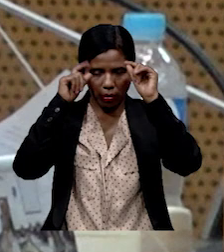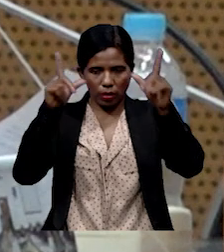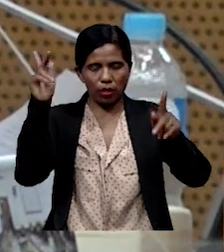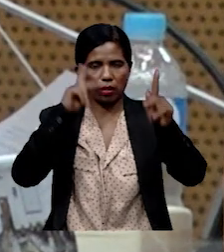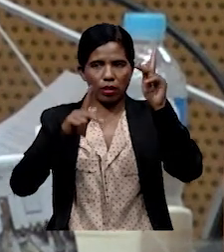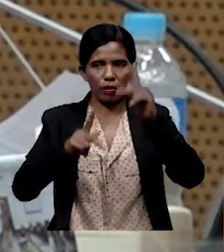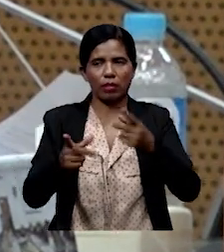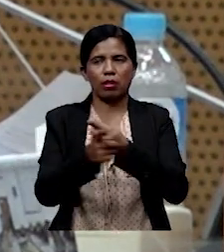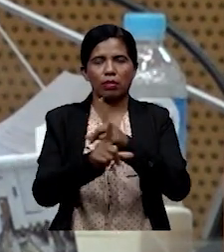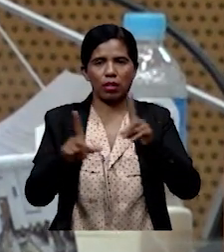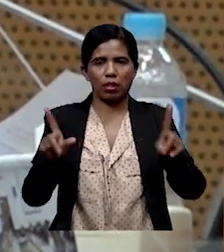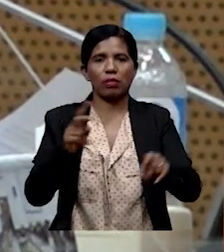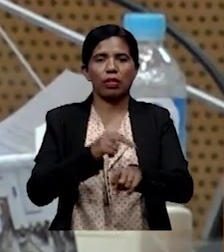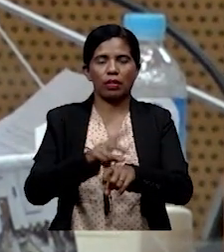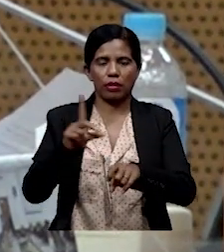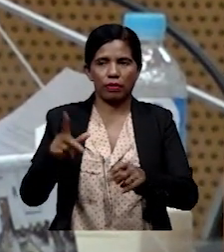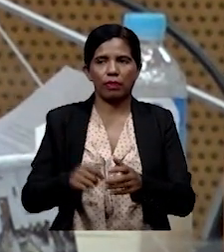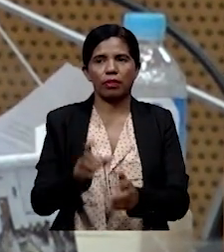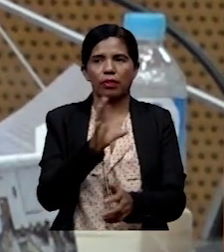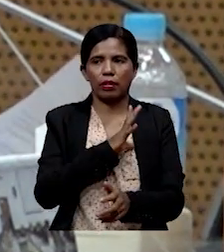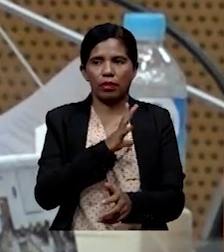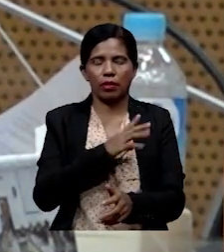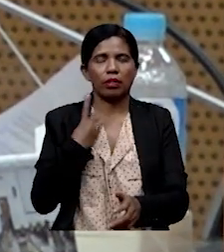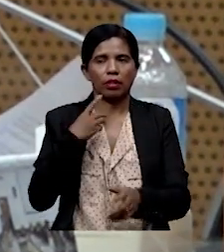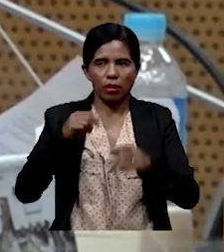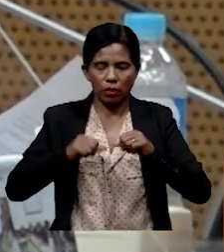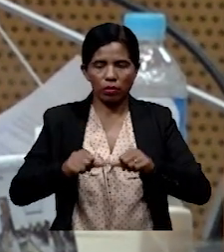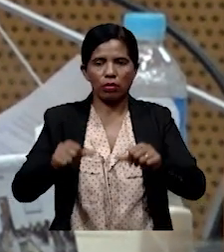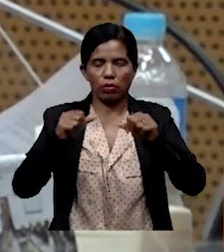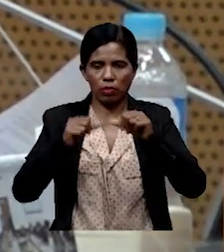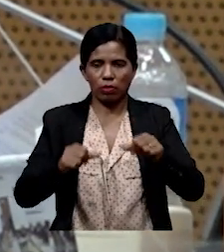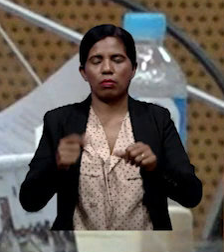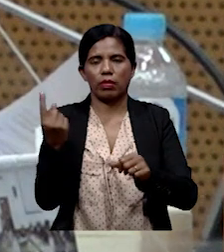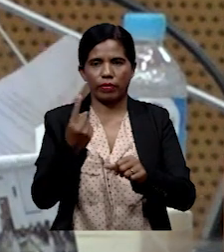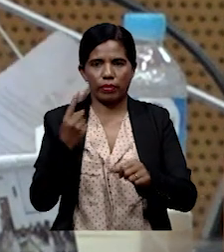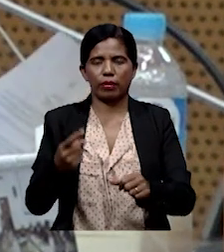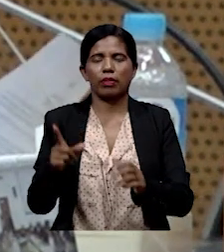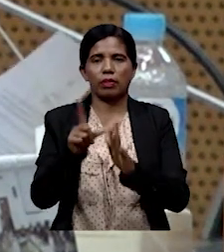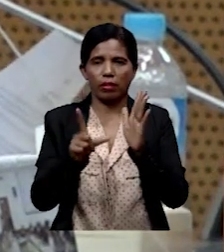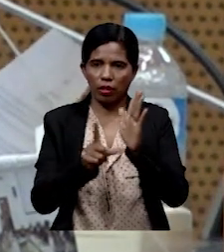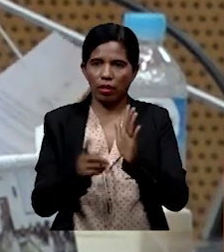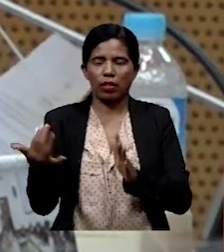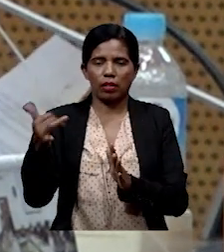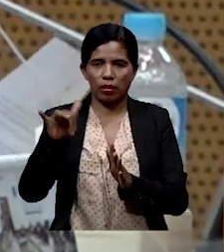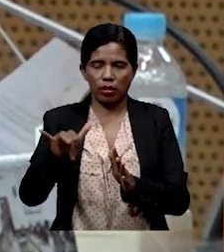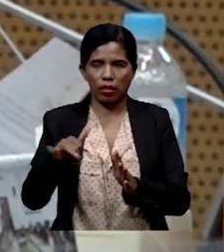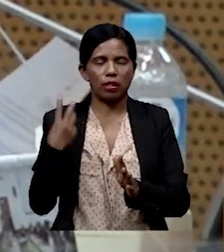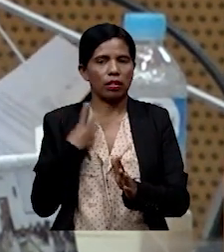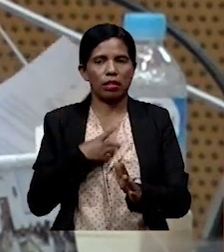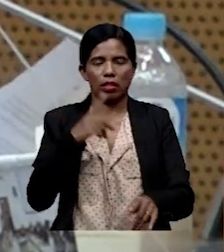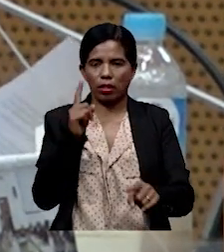da libertação nacional. Reencatac e continua mantendo na lei Sira e tem